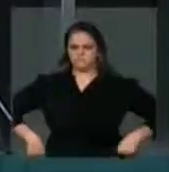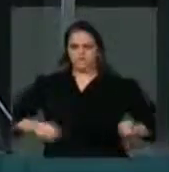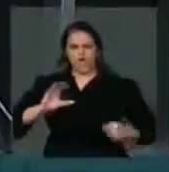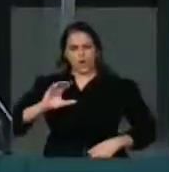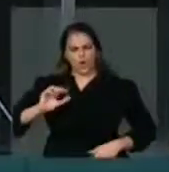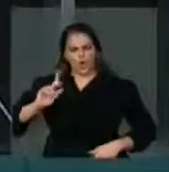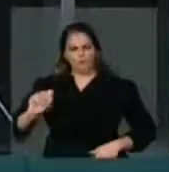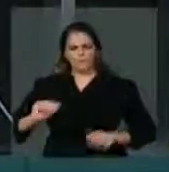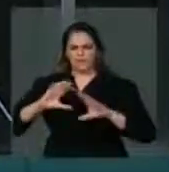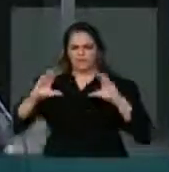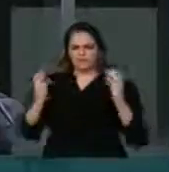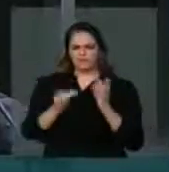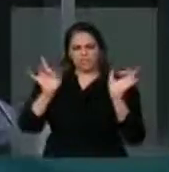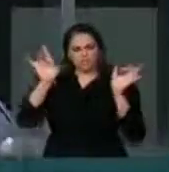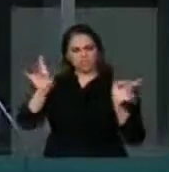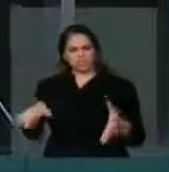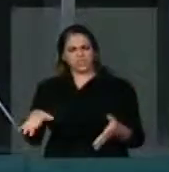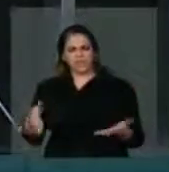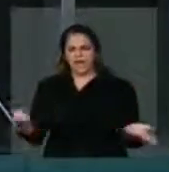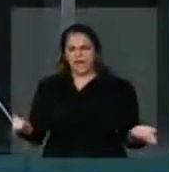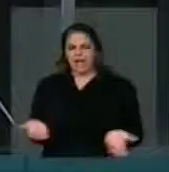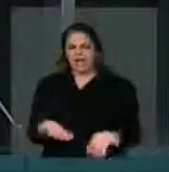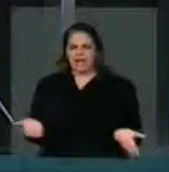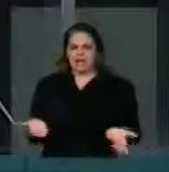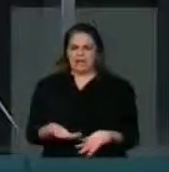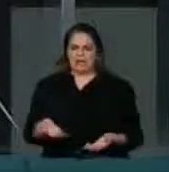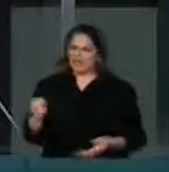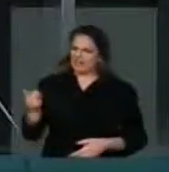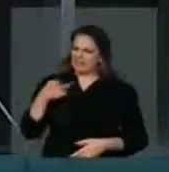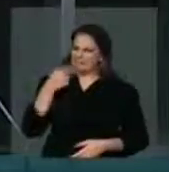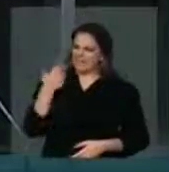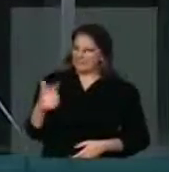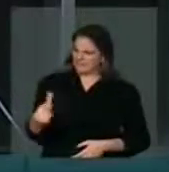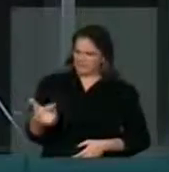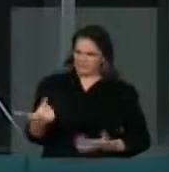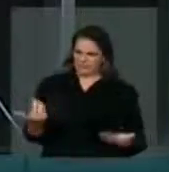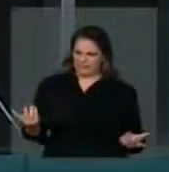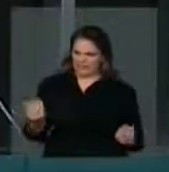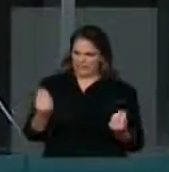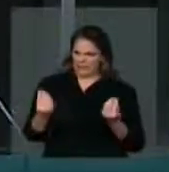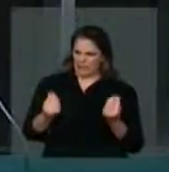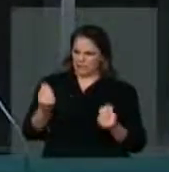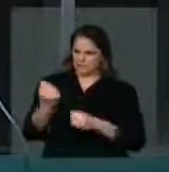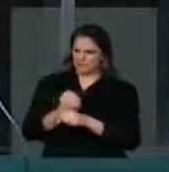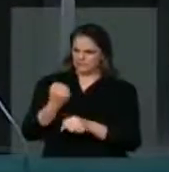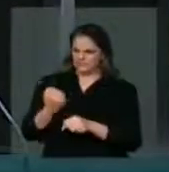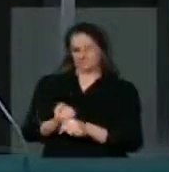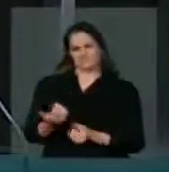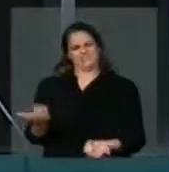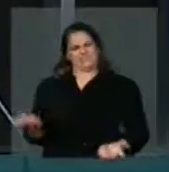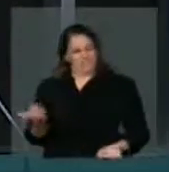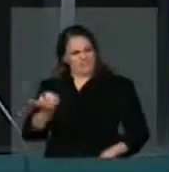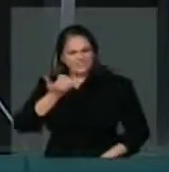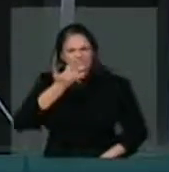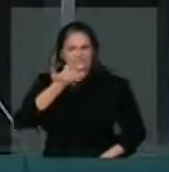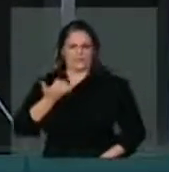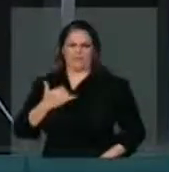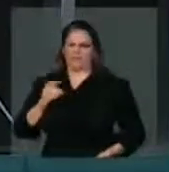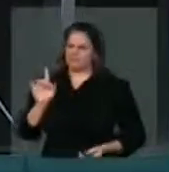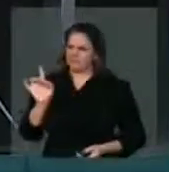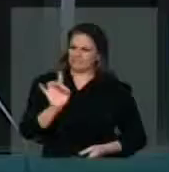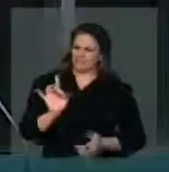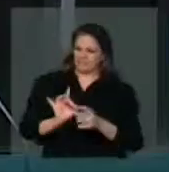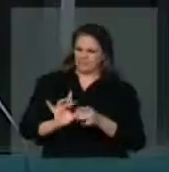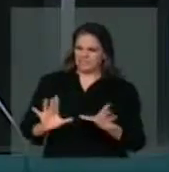estádios abandonados, olha que discurso fraco é esse. Não permitir a redução. E quando